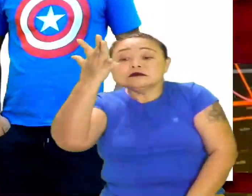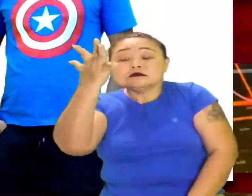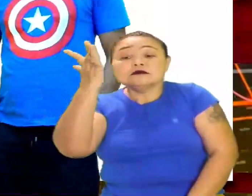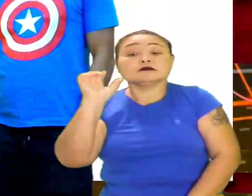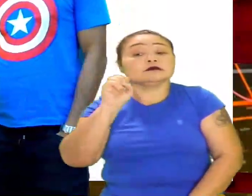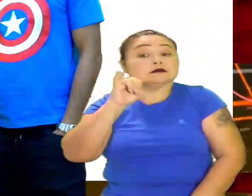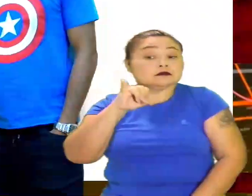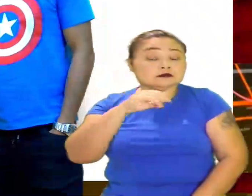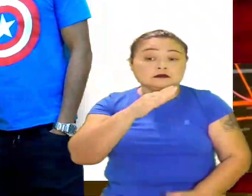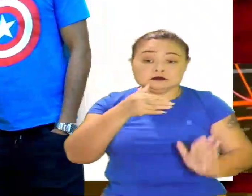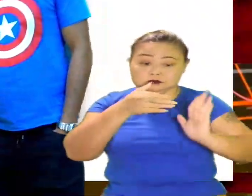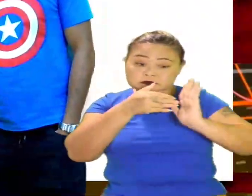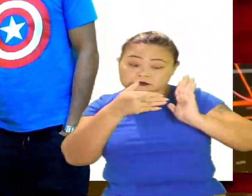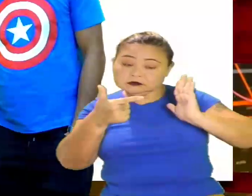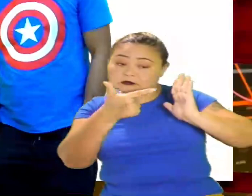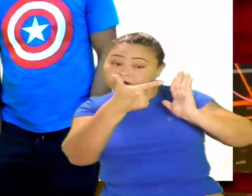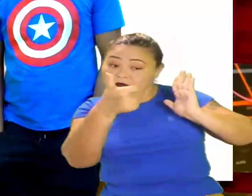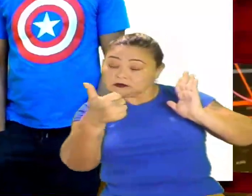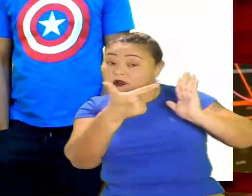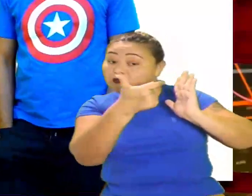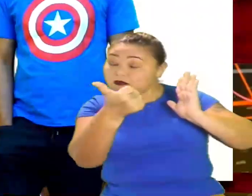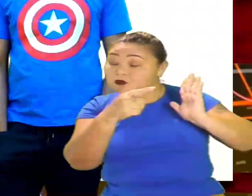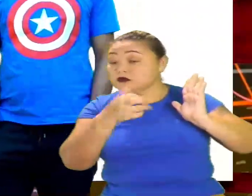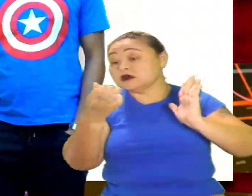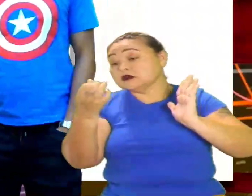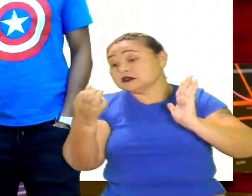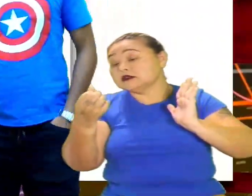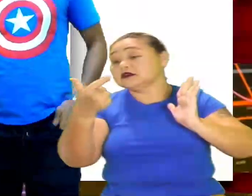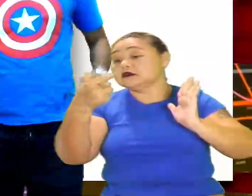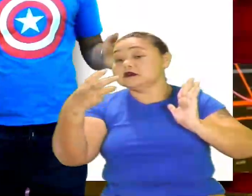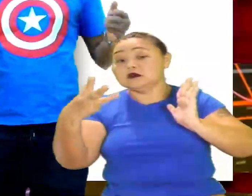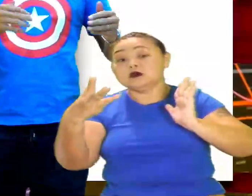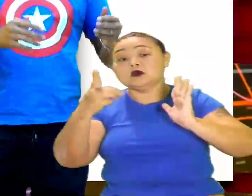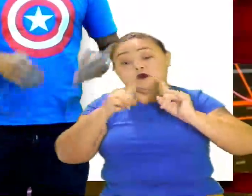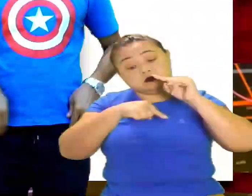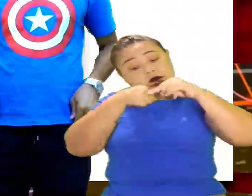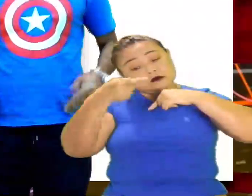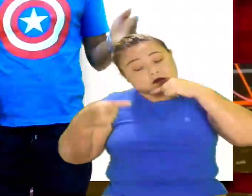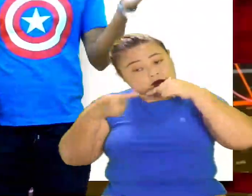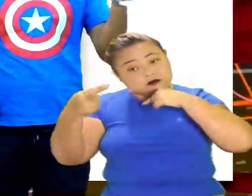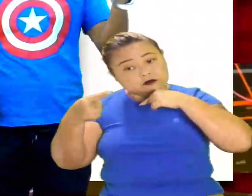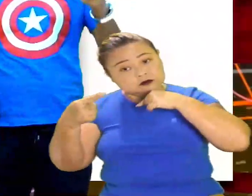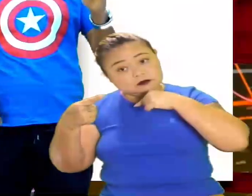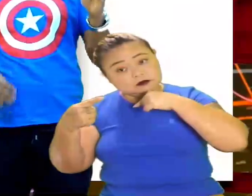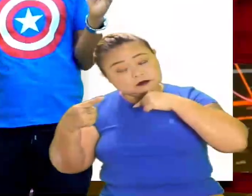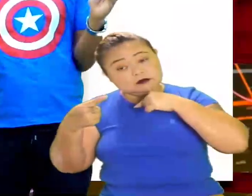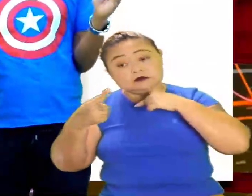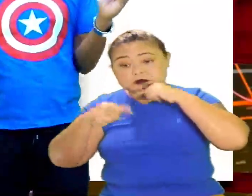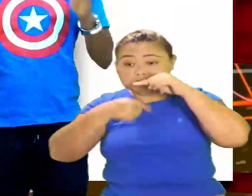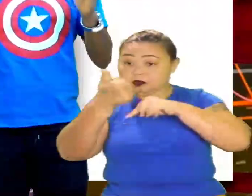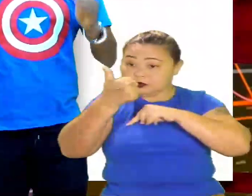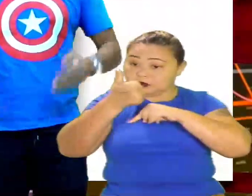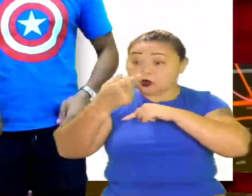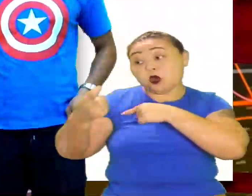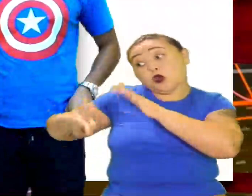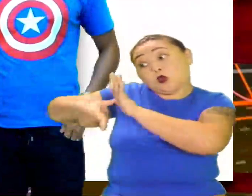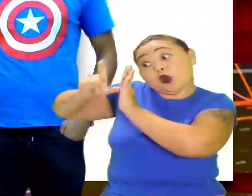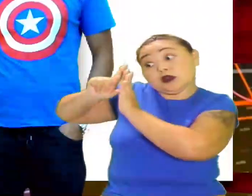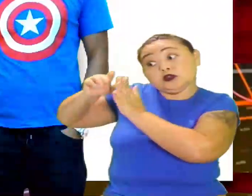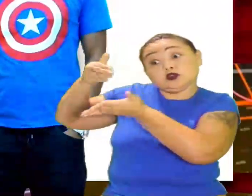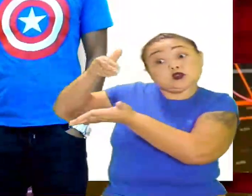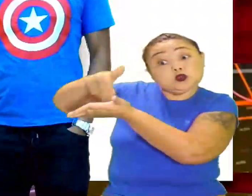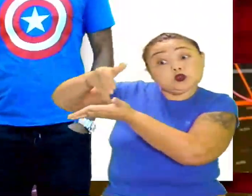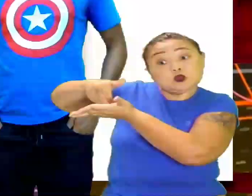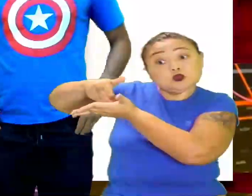Se é entre o 21 e o 623, tem que ser o próximo após, né? O próximo após do primeiro e o antes do último.